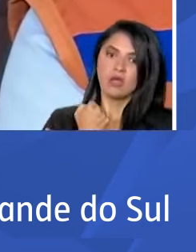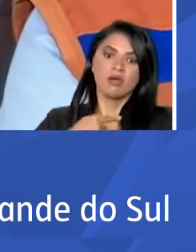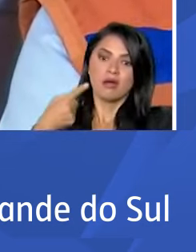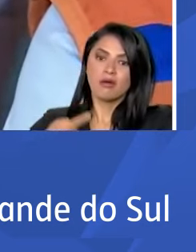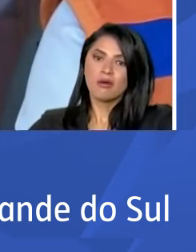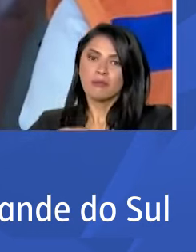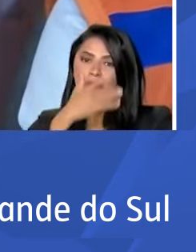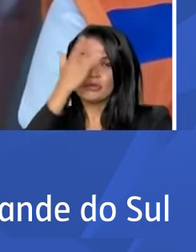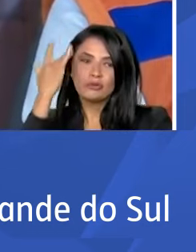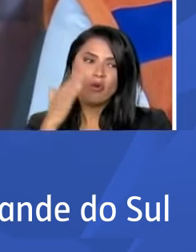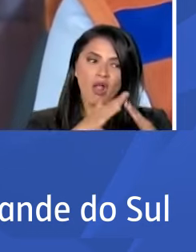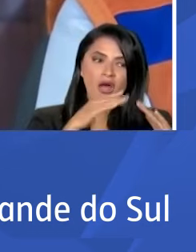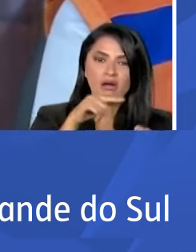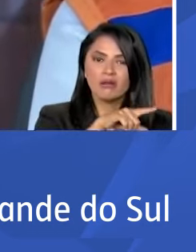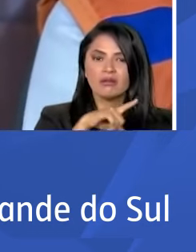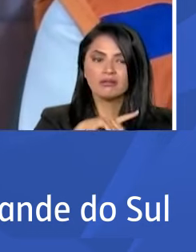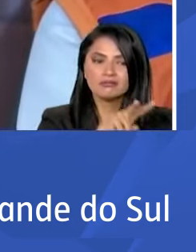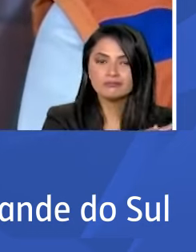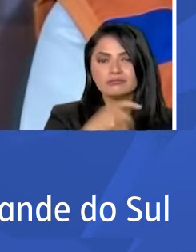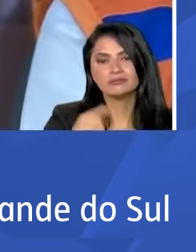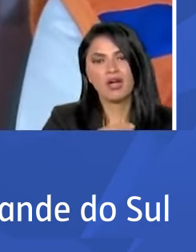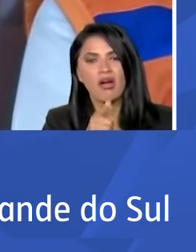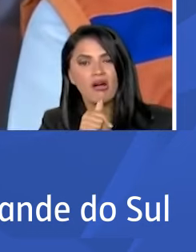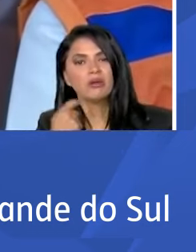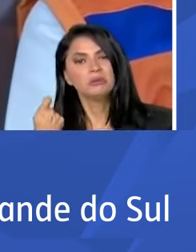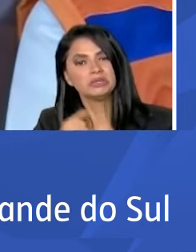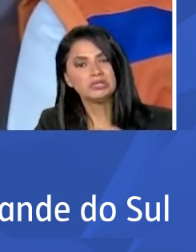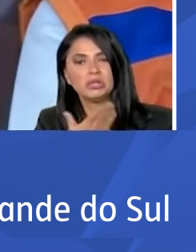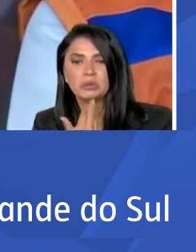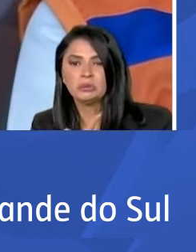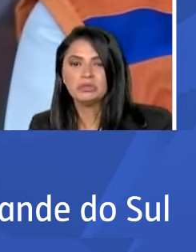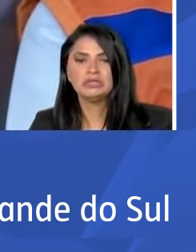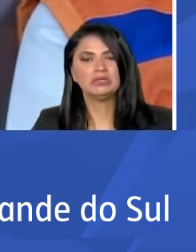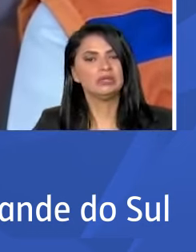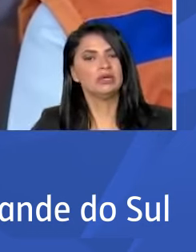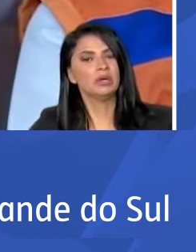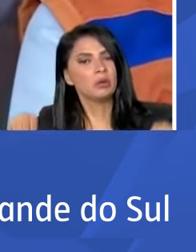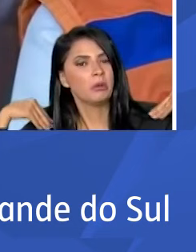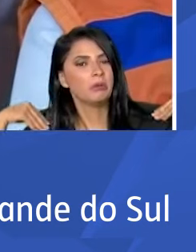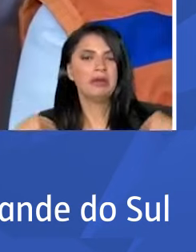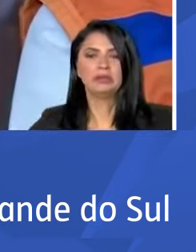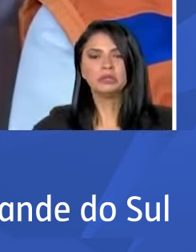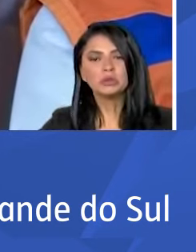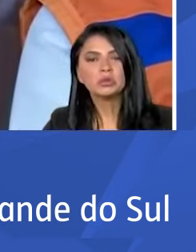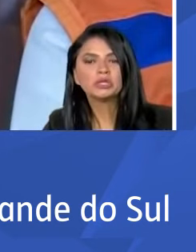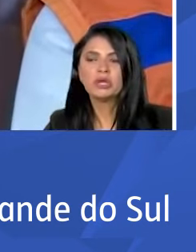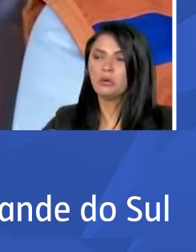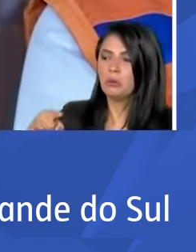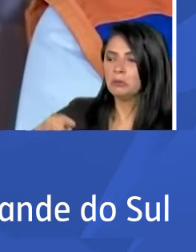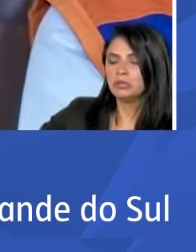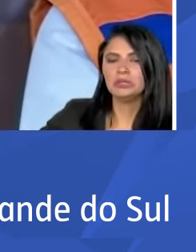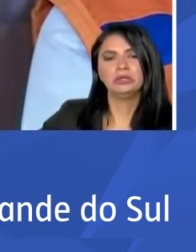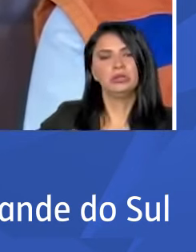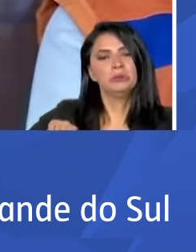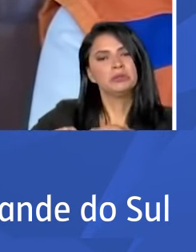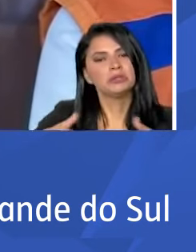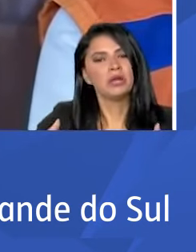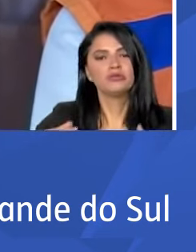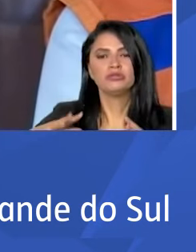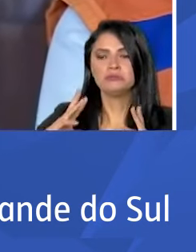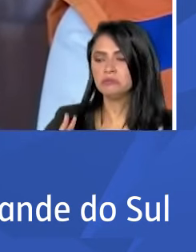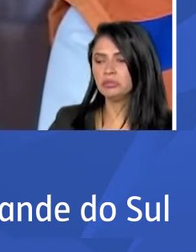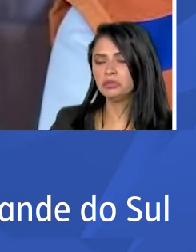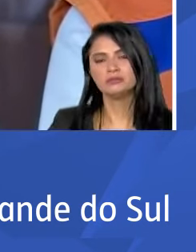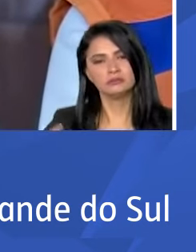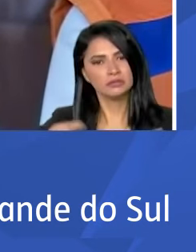pessoa que está no abrigo precisa de água, precisa de comida, precisa de coberta, precisa de colchão, precisa de banheiro químico, precisa de material de higiene.